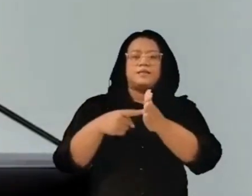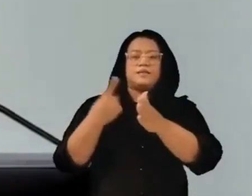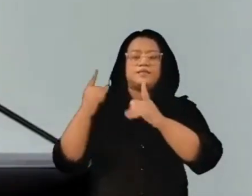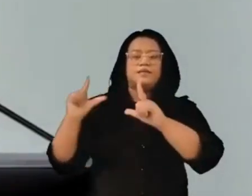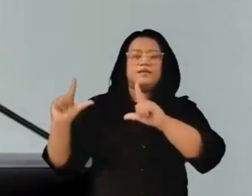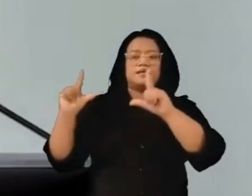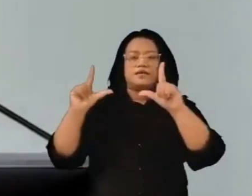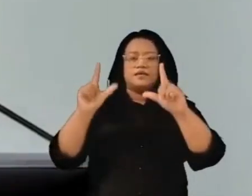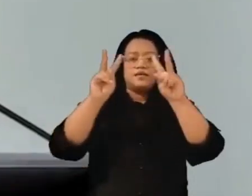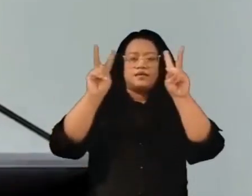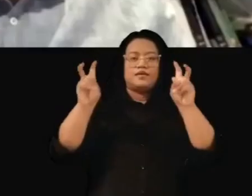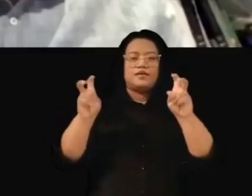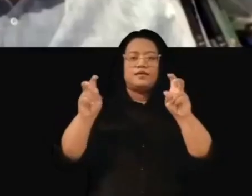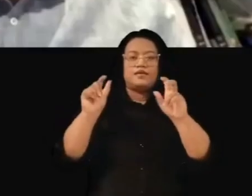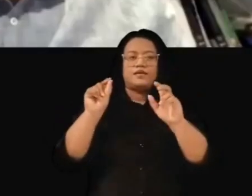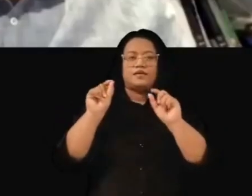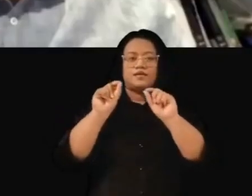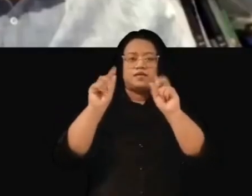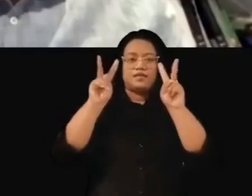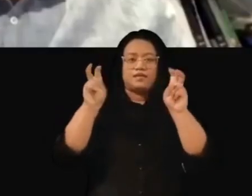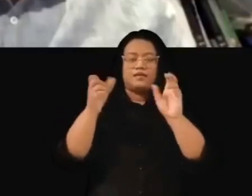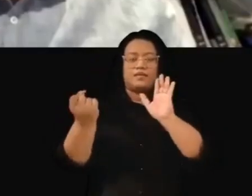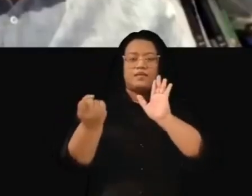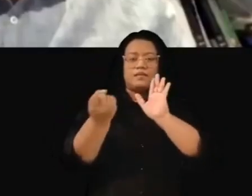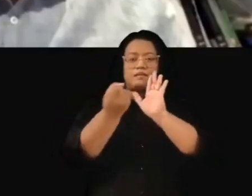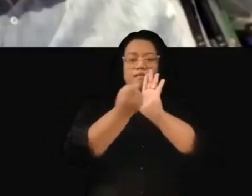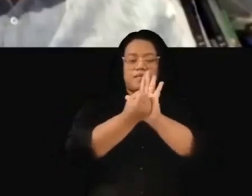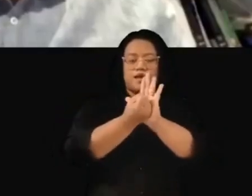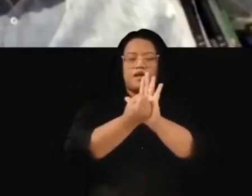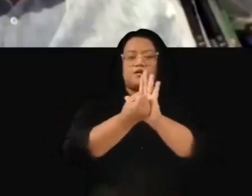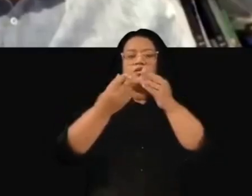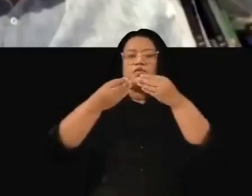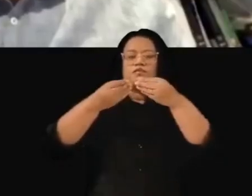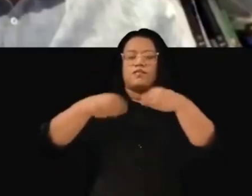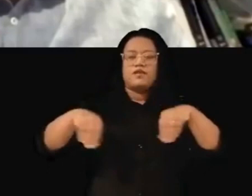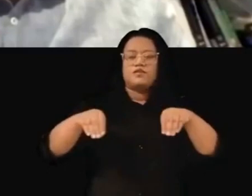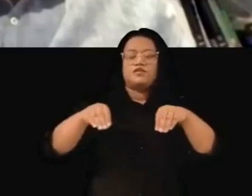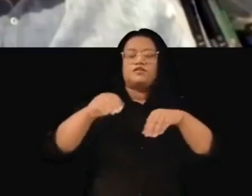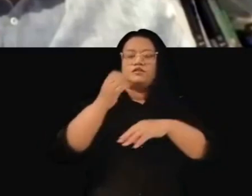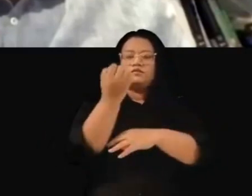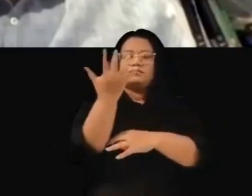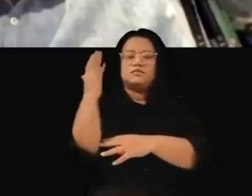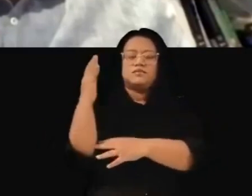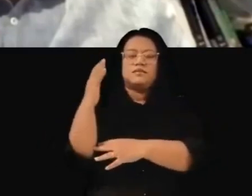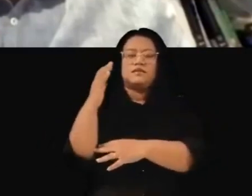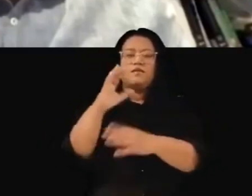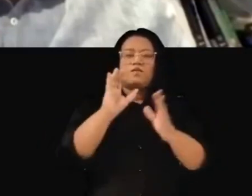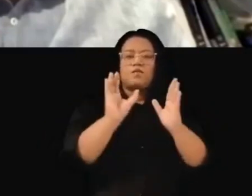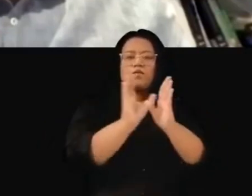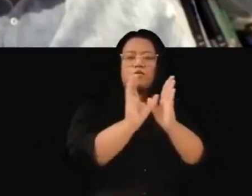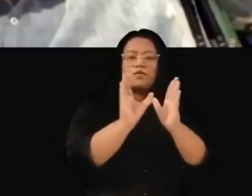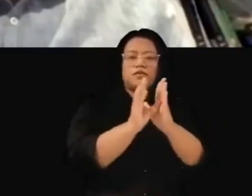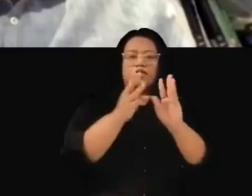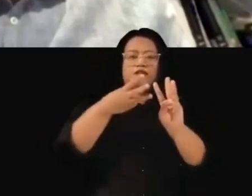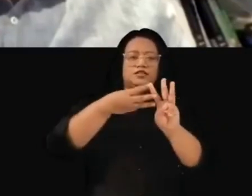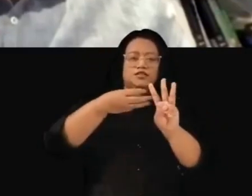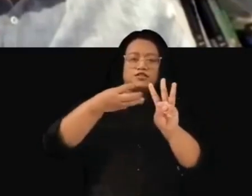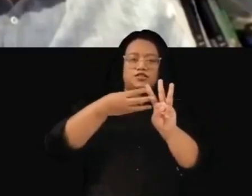vai tratar sobre os impactos do dano ambiental às populações indígena e ribeirinha. A ideia é